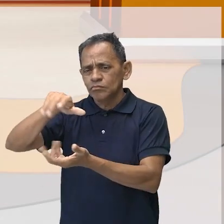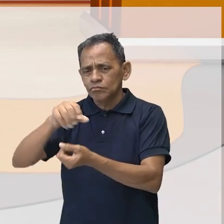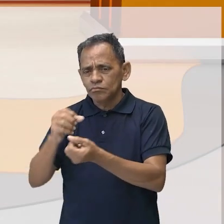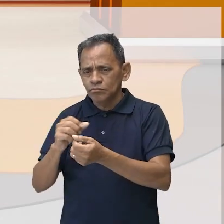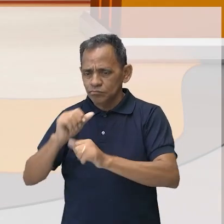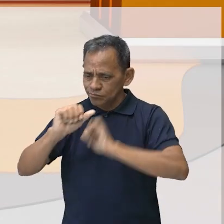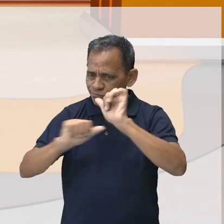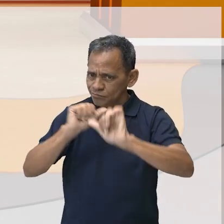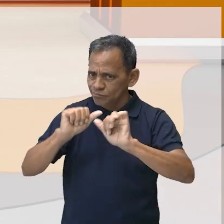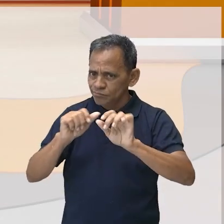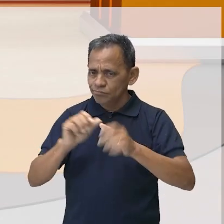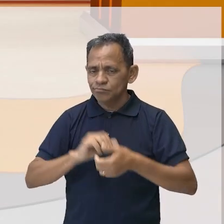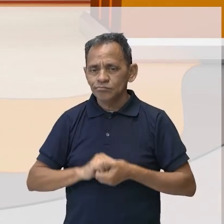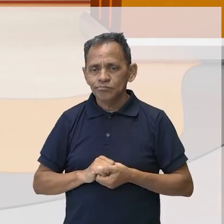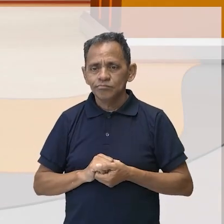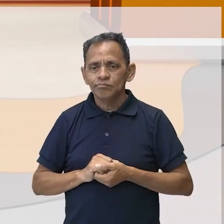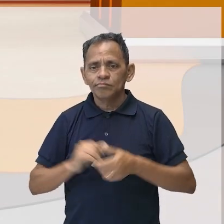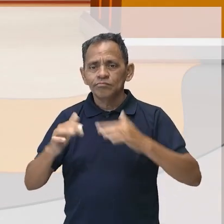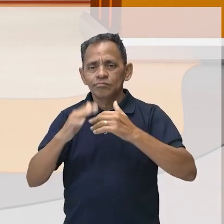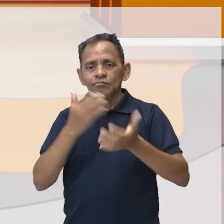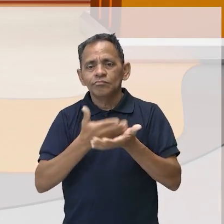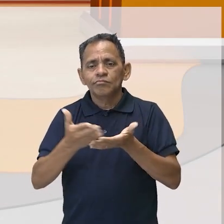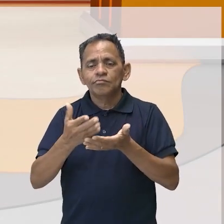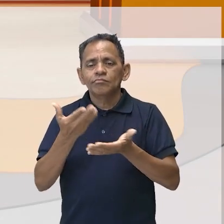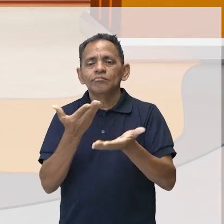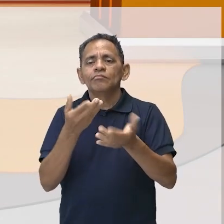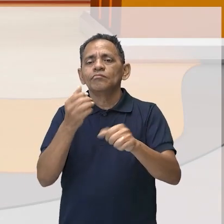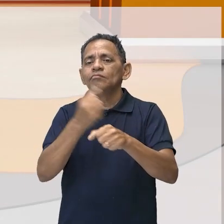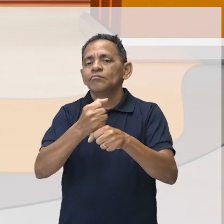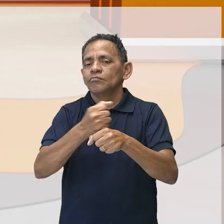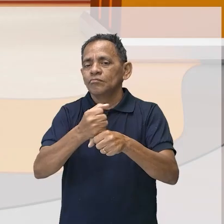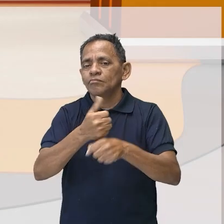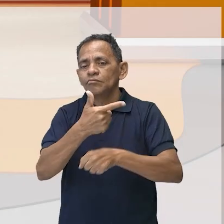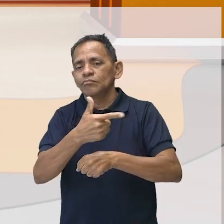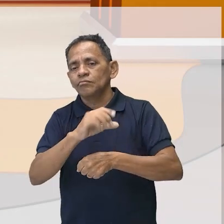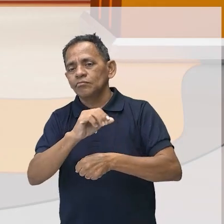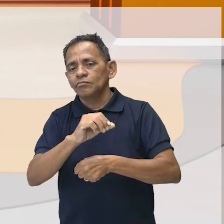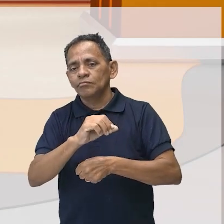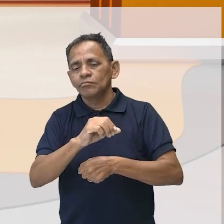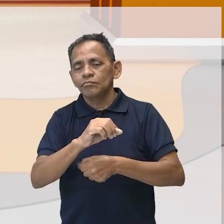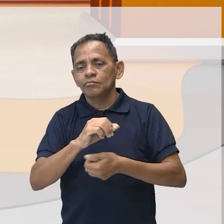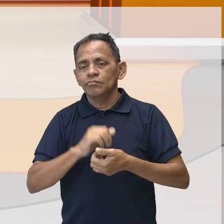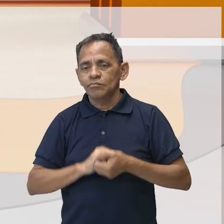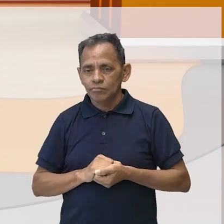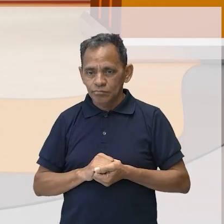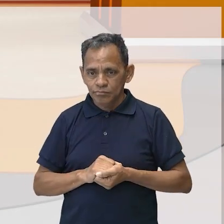predominantemente urbano? A partir do ano de 2007, quando a população da cidade